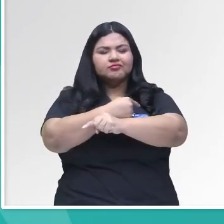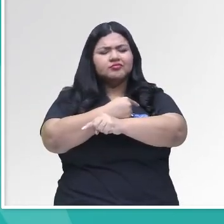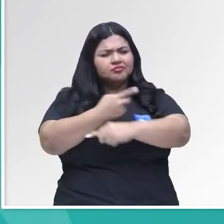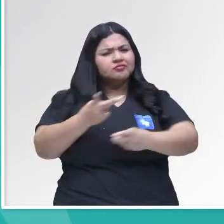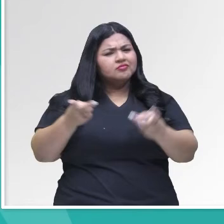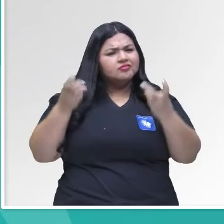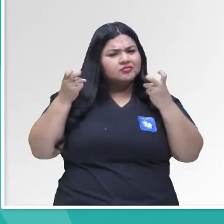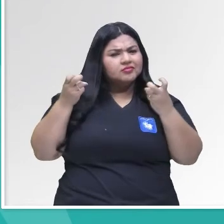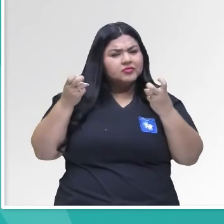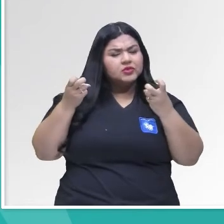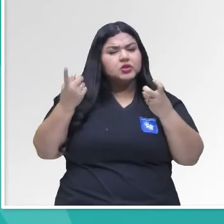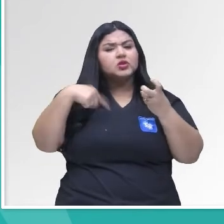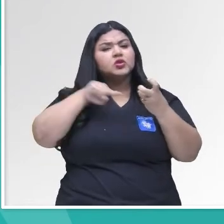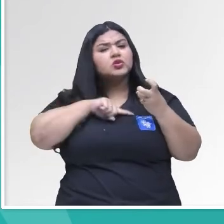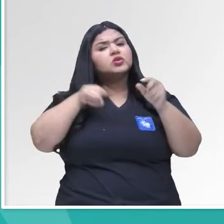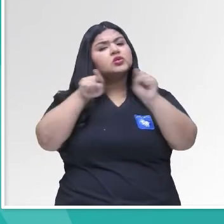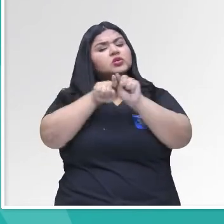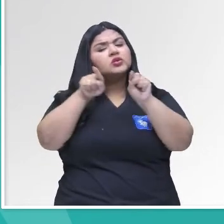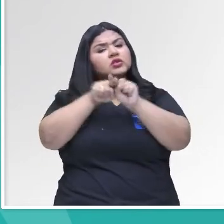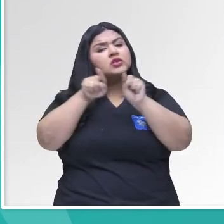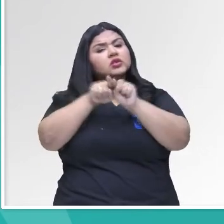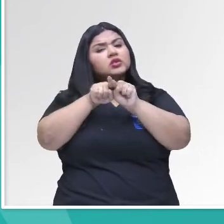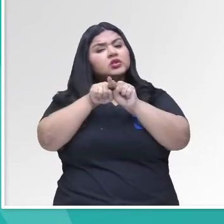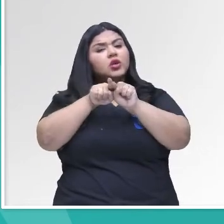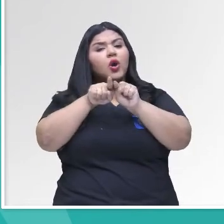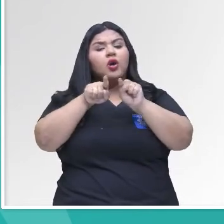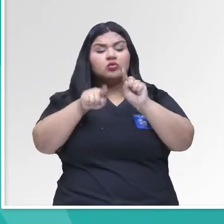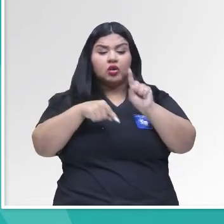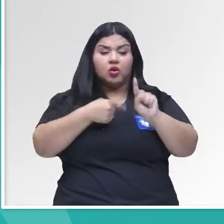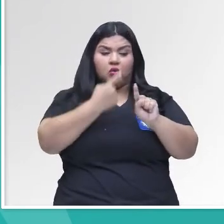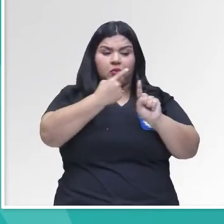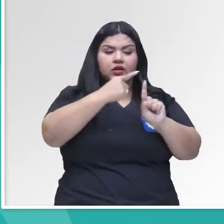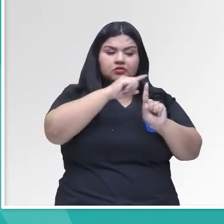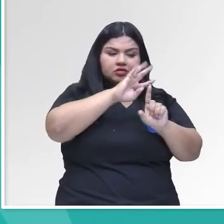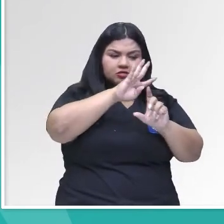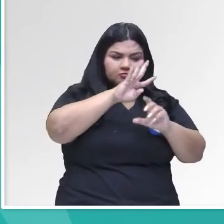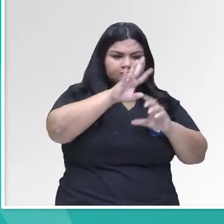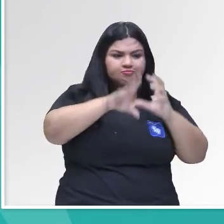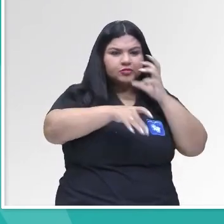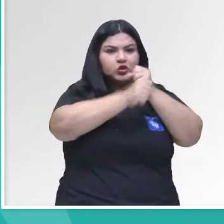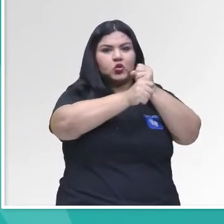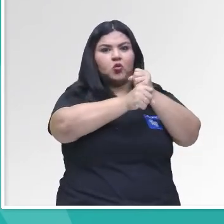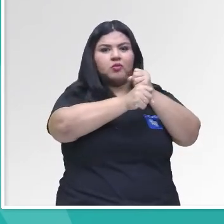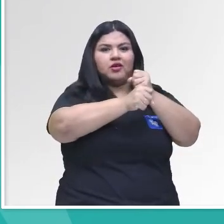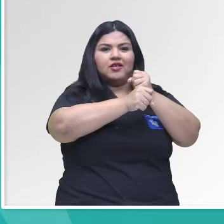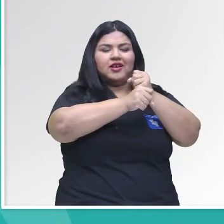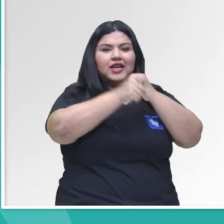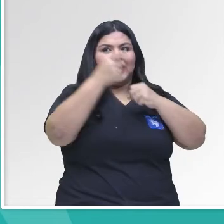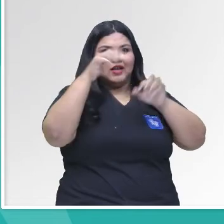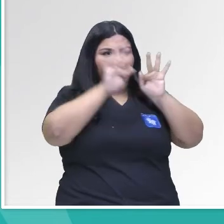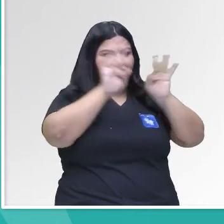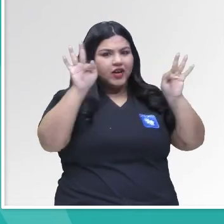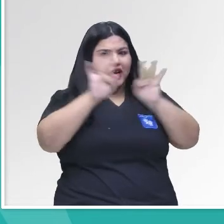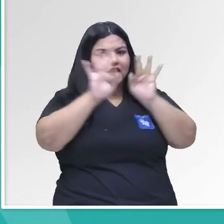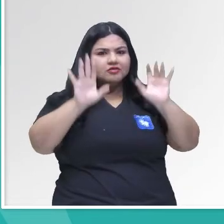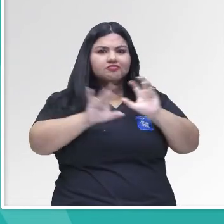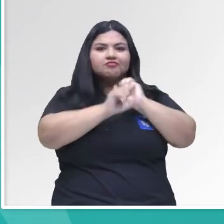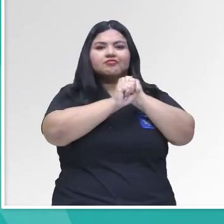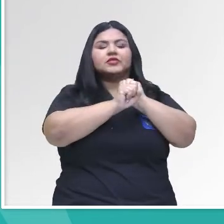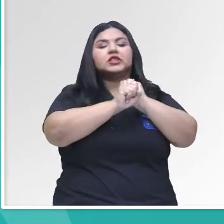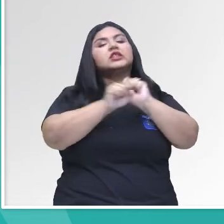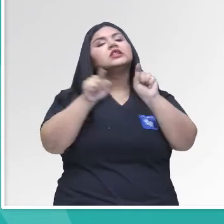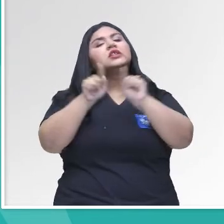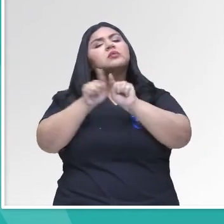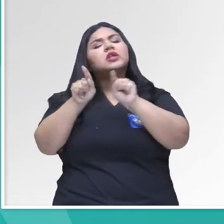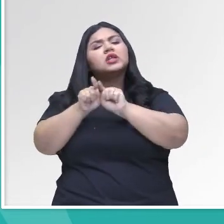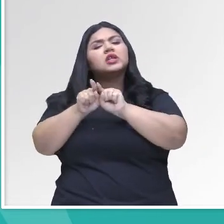Percebeu? Nós temos também uma que está somando ideias, indica uma soma. E também nós temos aí